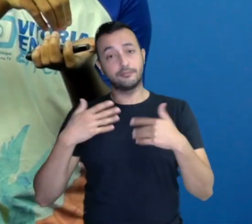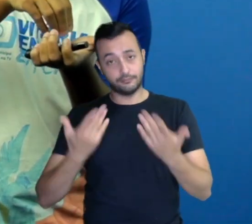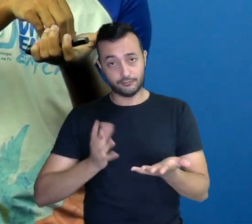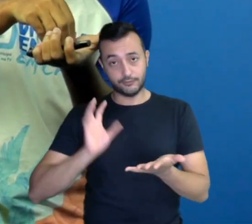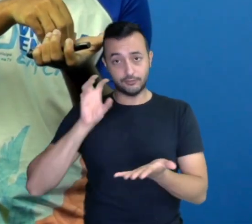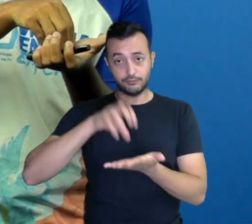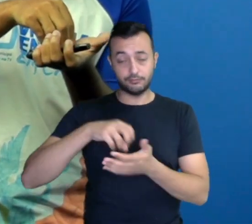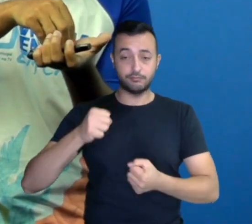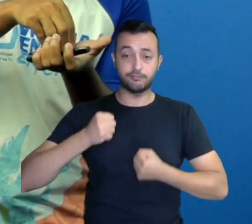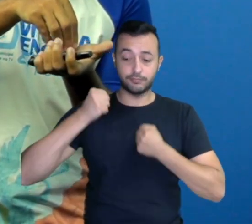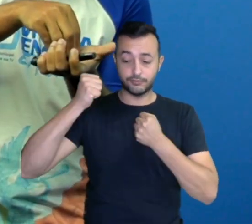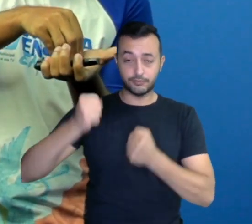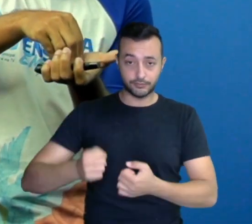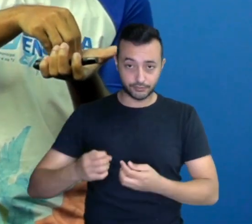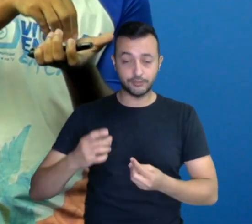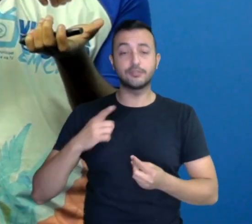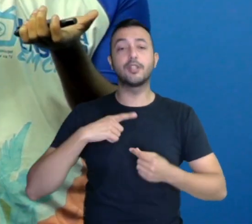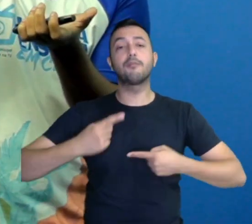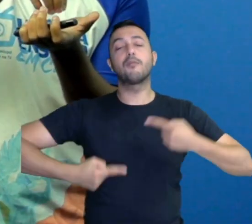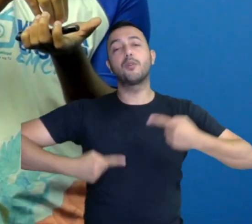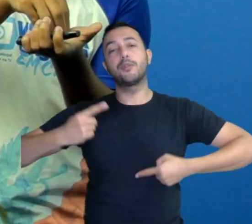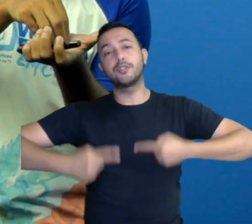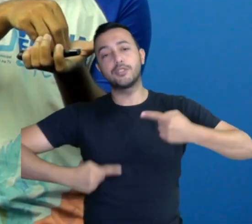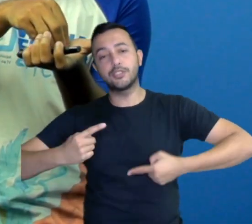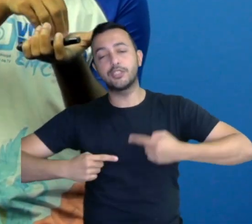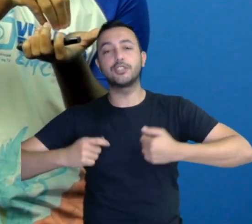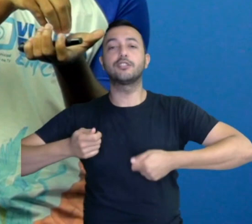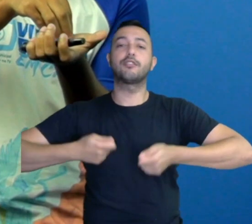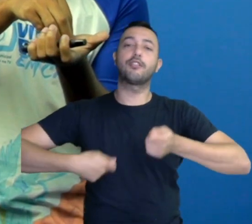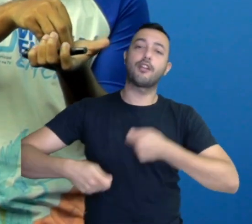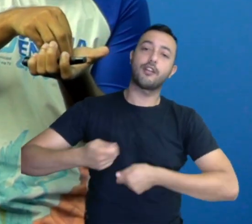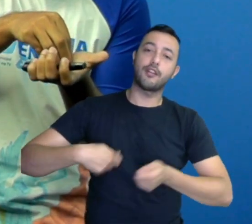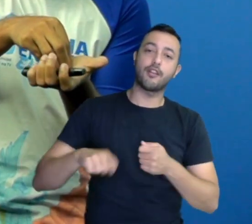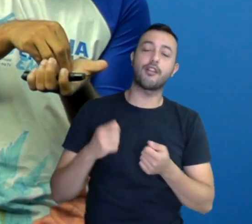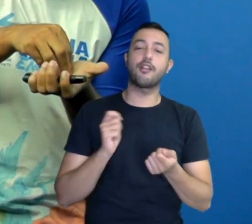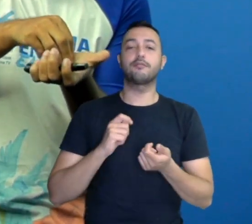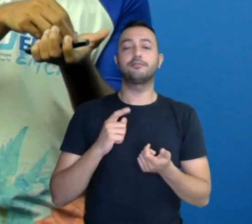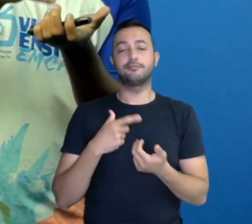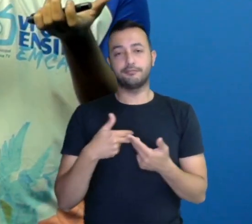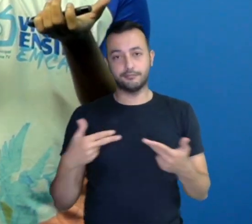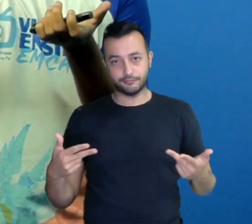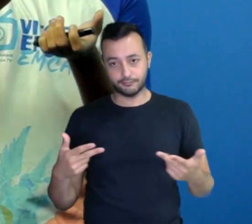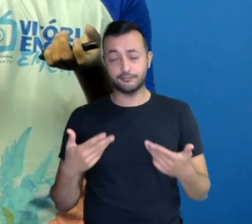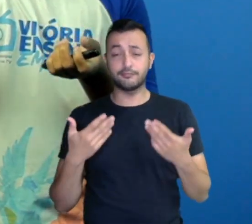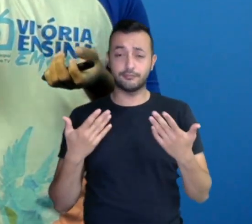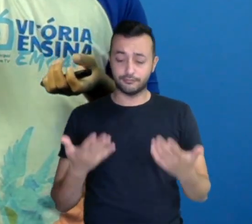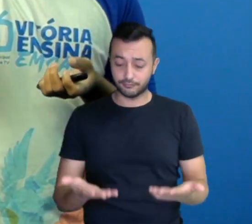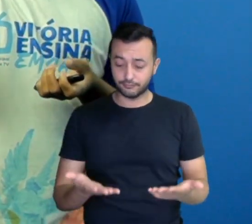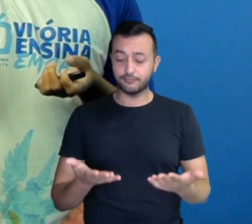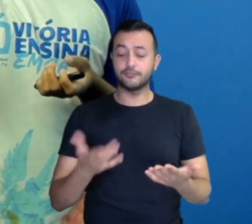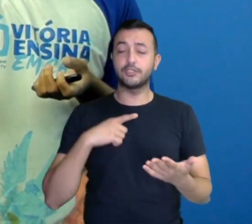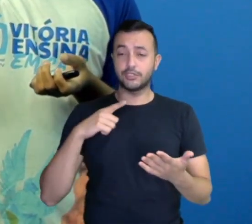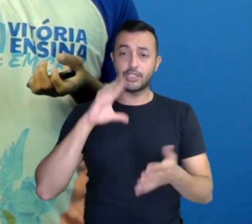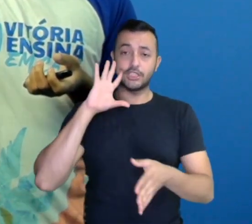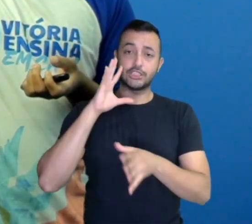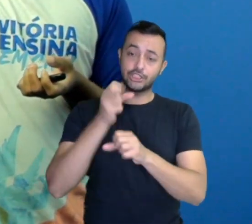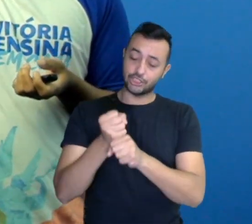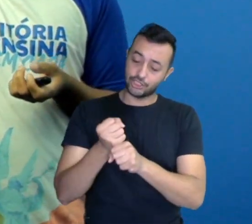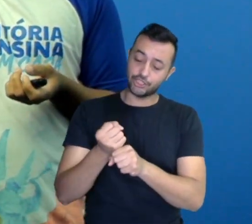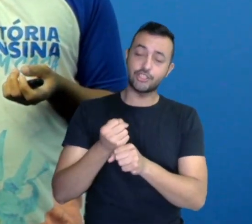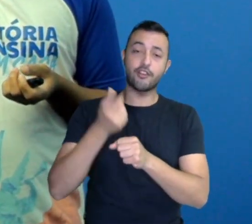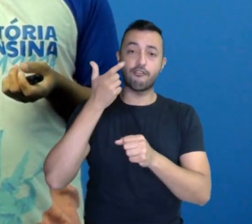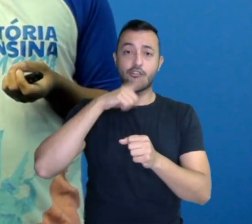poder, nessa centralização dos poderes políticos, administrativos e econômicos, faz com que esses chefes eles se